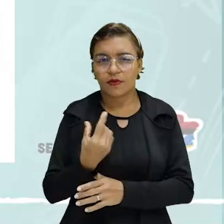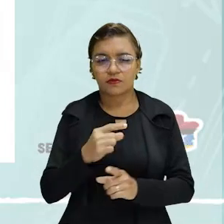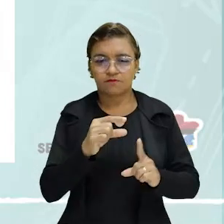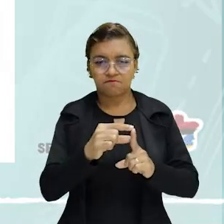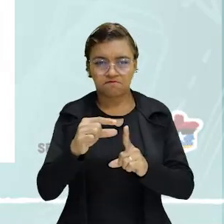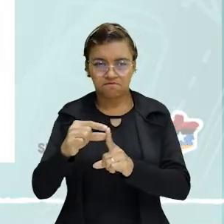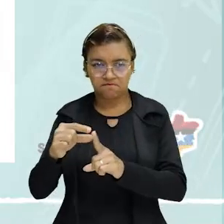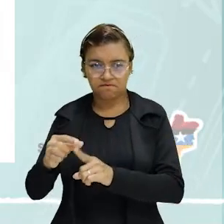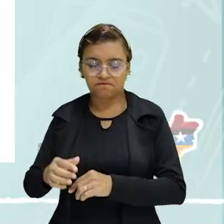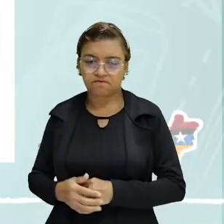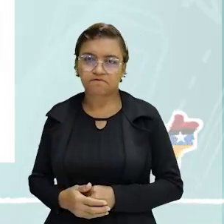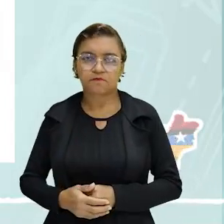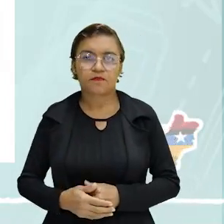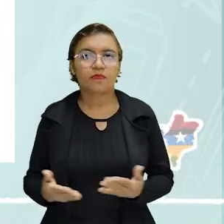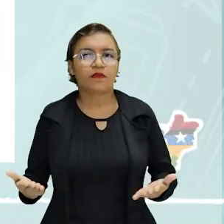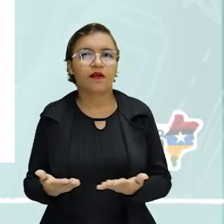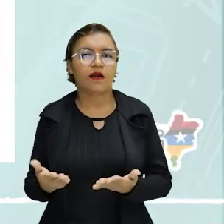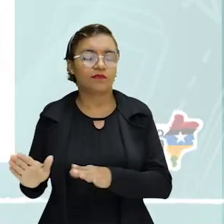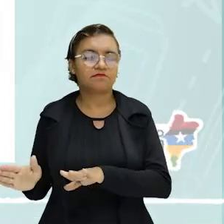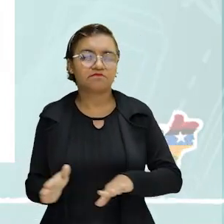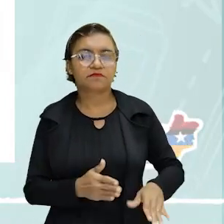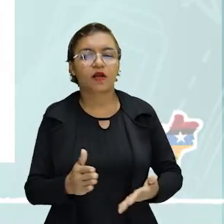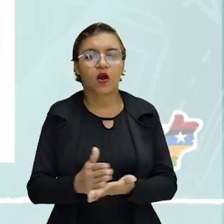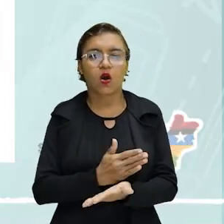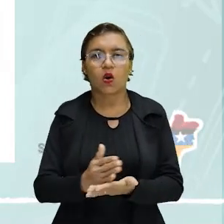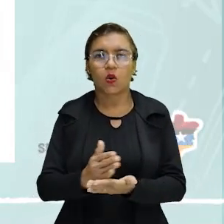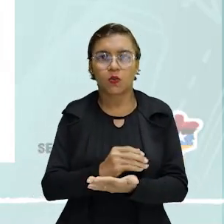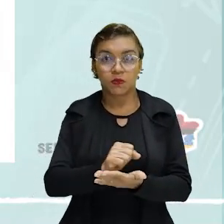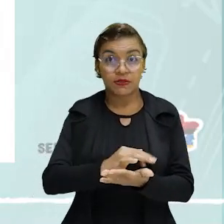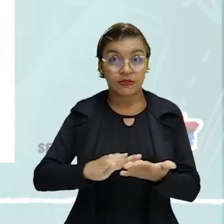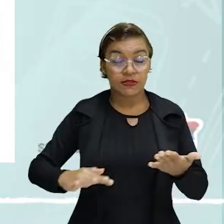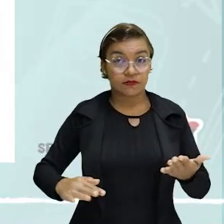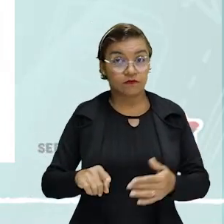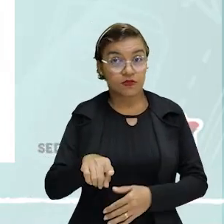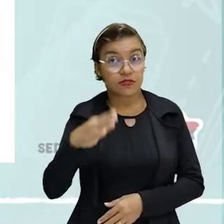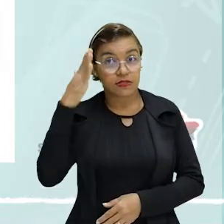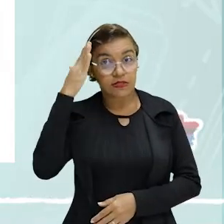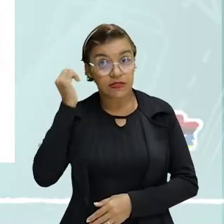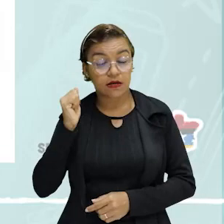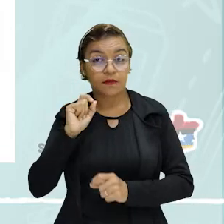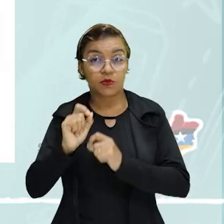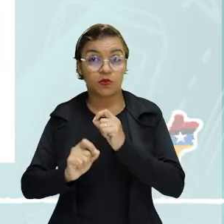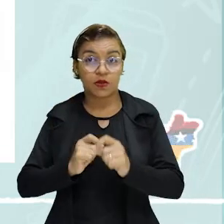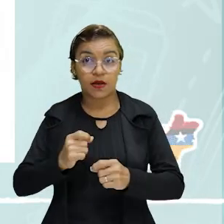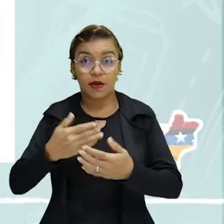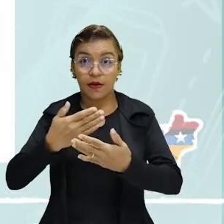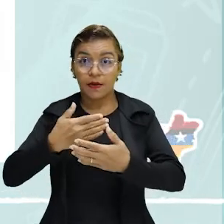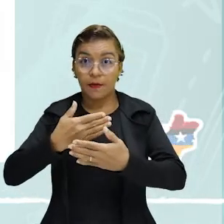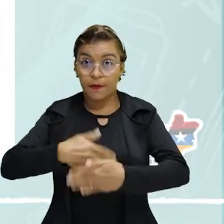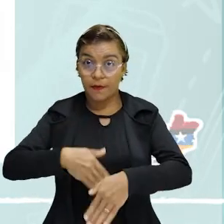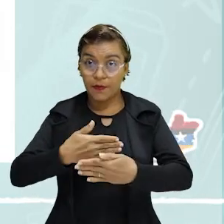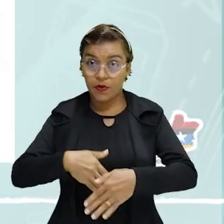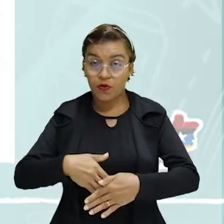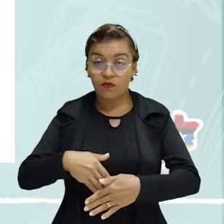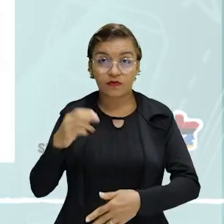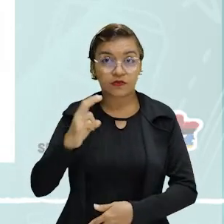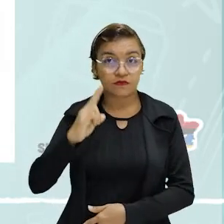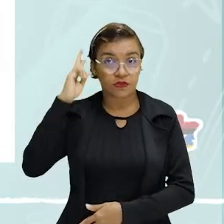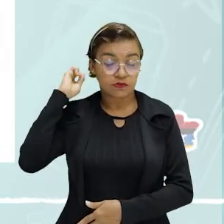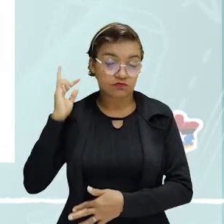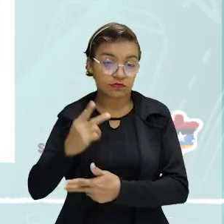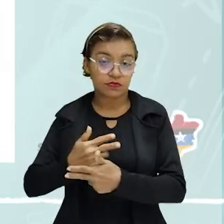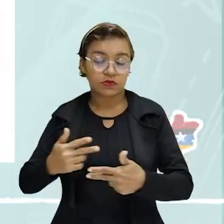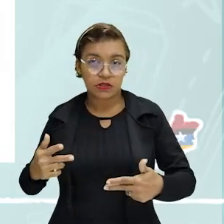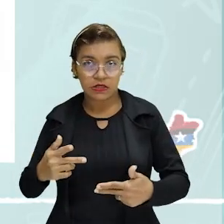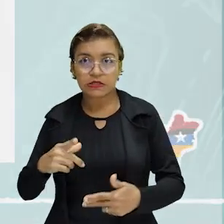Então, vamos lá para alguns exercícios, né? Vocês sabem que nas nossas provas de vestibular, vocês vão encontrar muito, né, esse